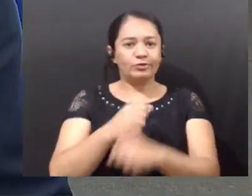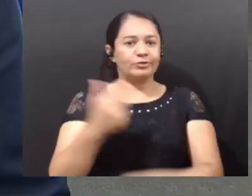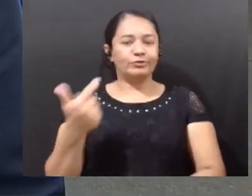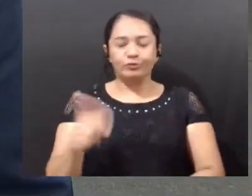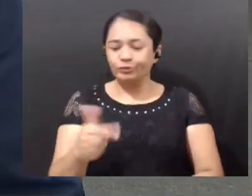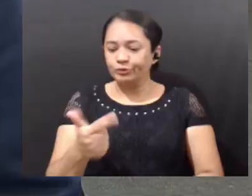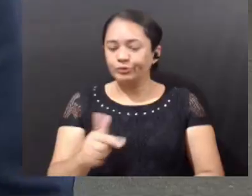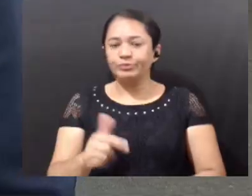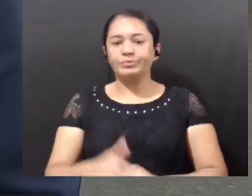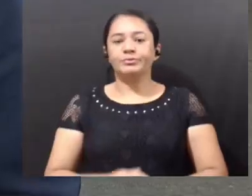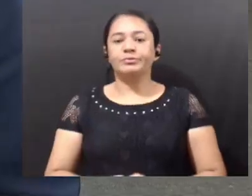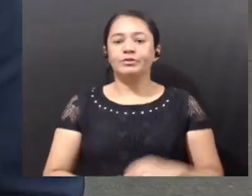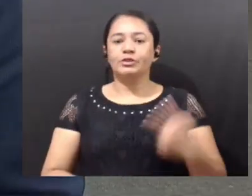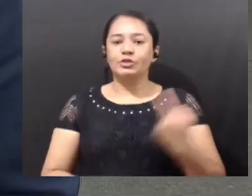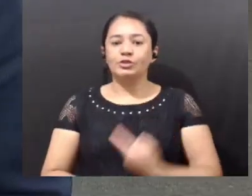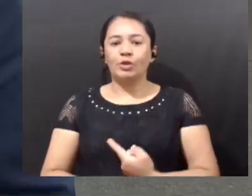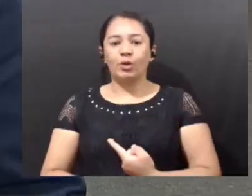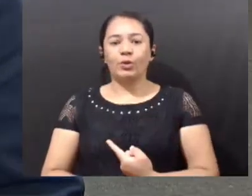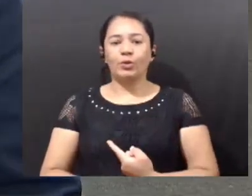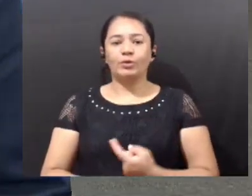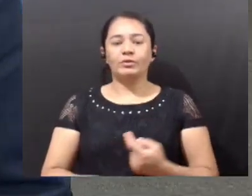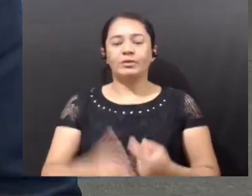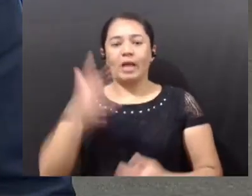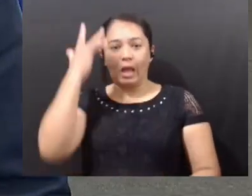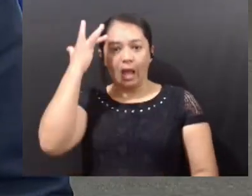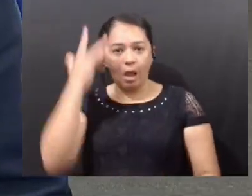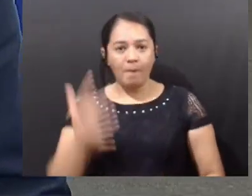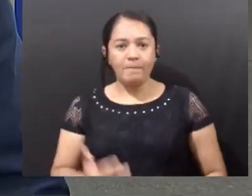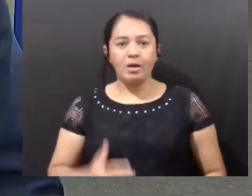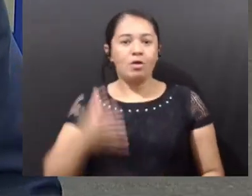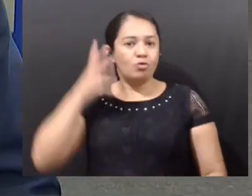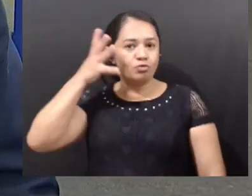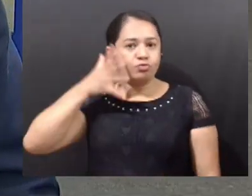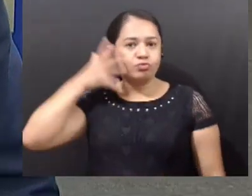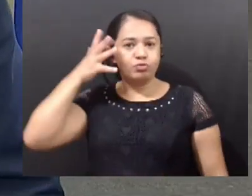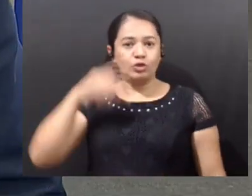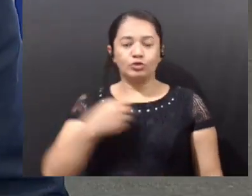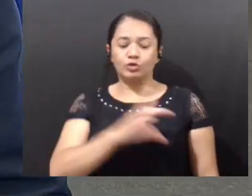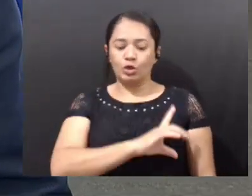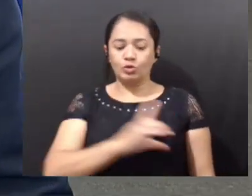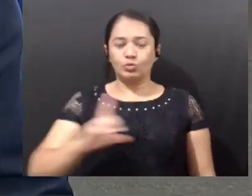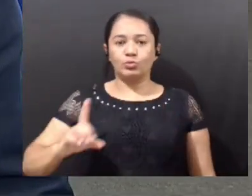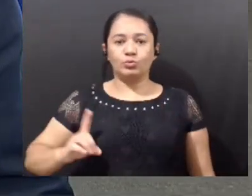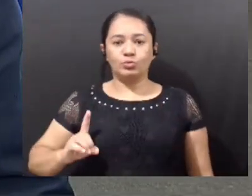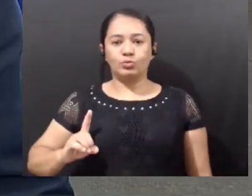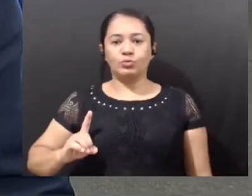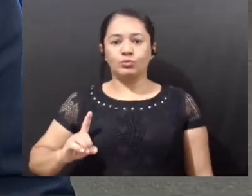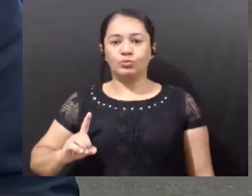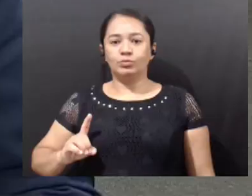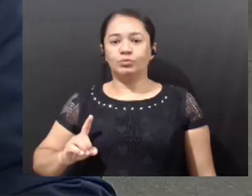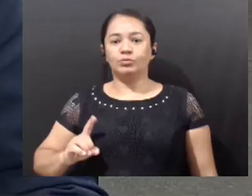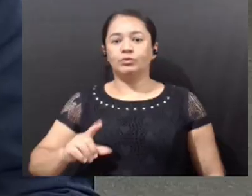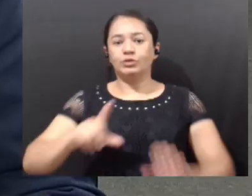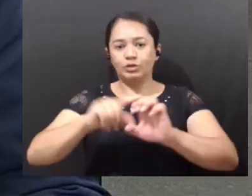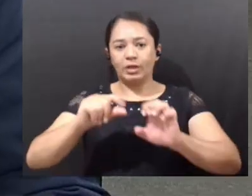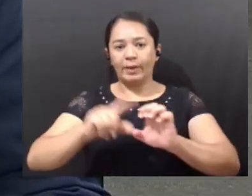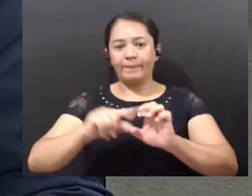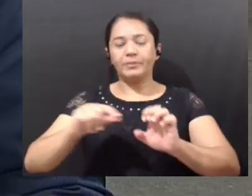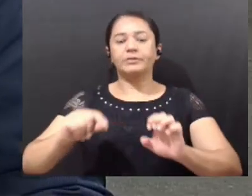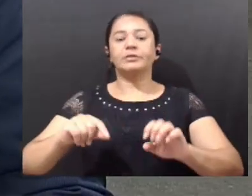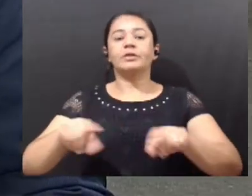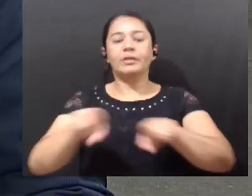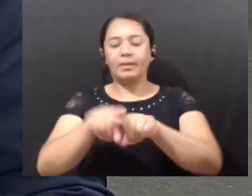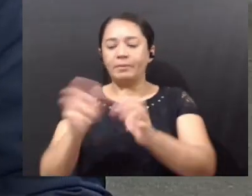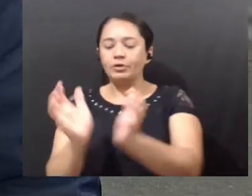gente está amanhã com uma palestra do nosso diretor também de microempreendedor individual e cooperativismo, que vai